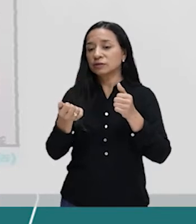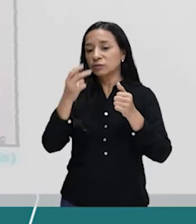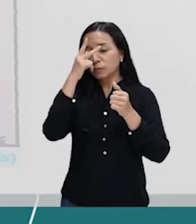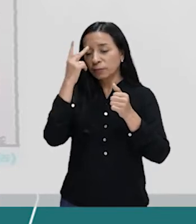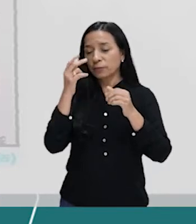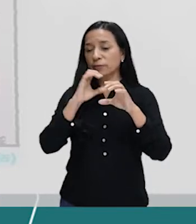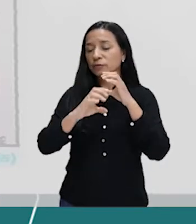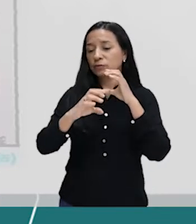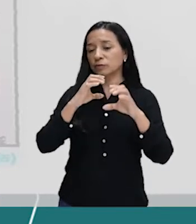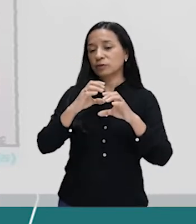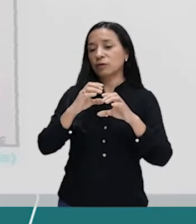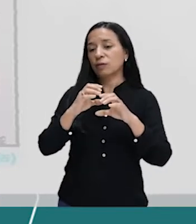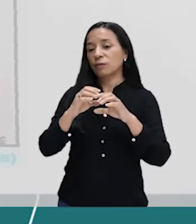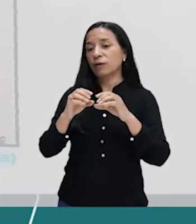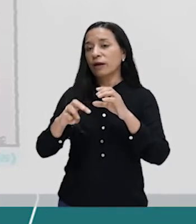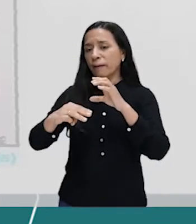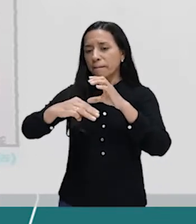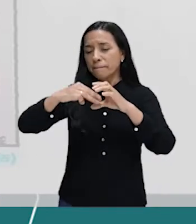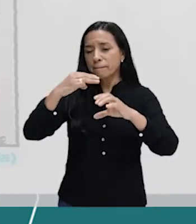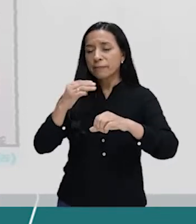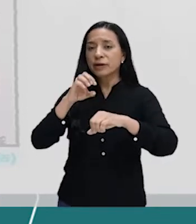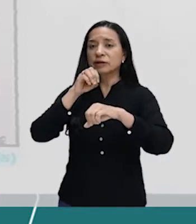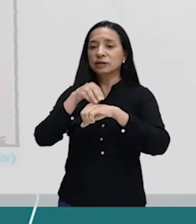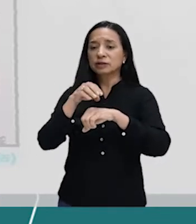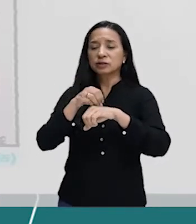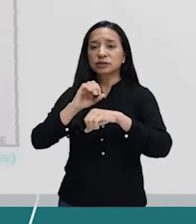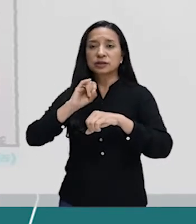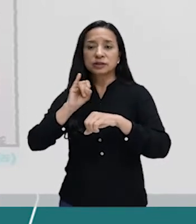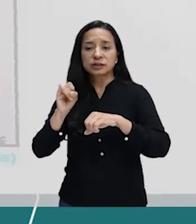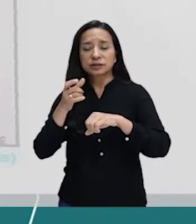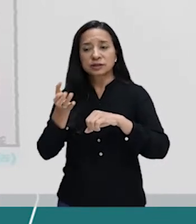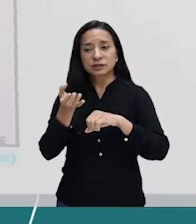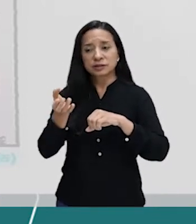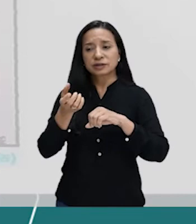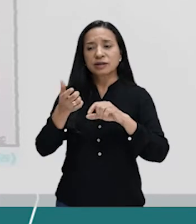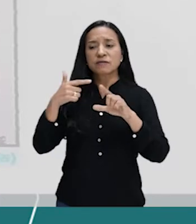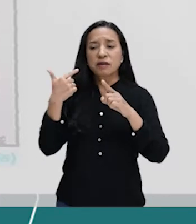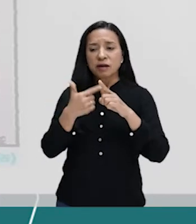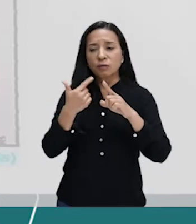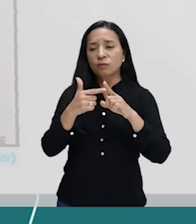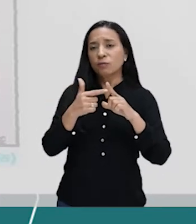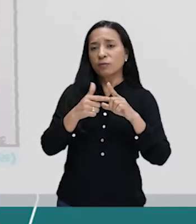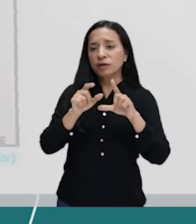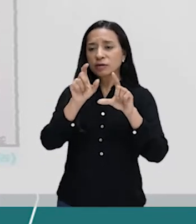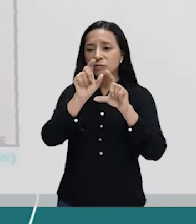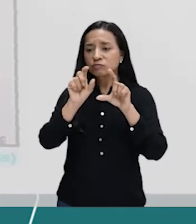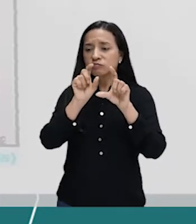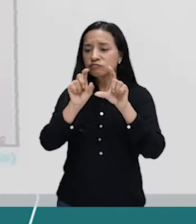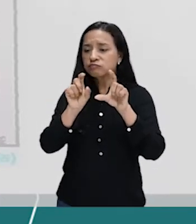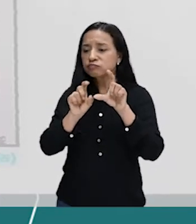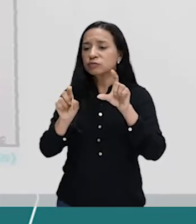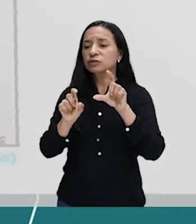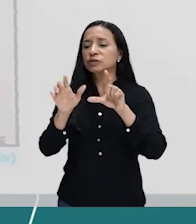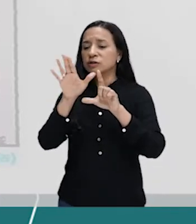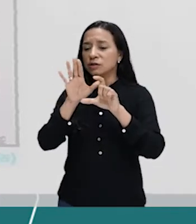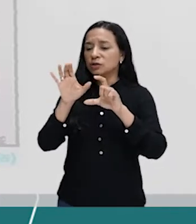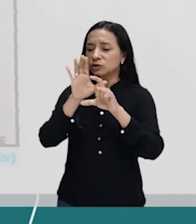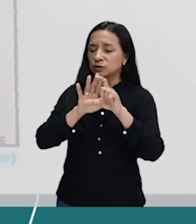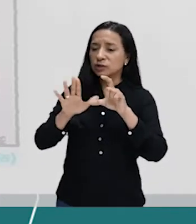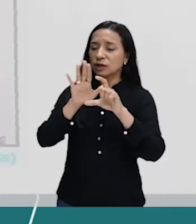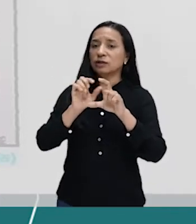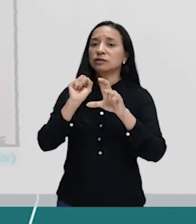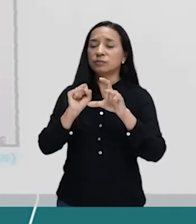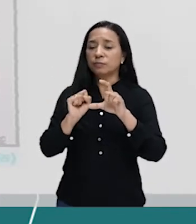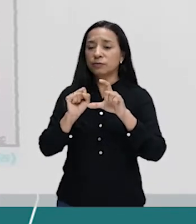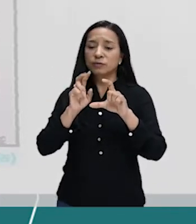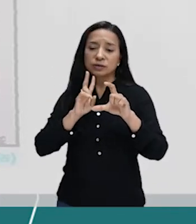Mandem lá a dica de vocês. Se vocês querem ver algum meme, alguma tirinha, alguma charge que a gente possa ser